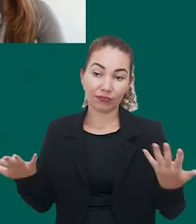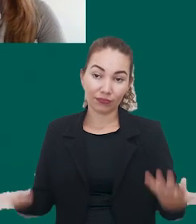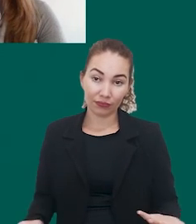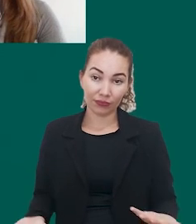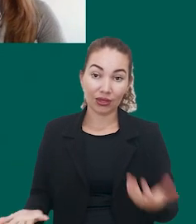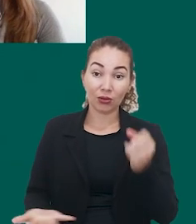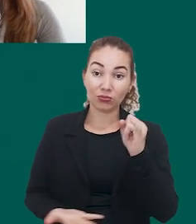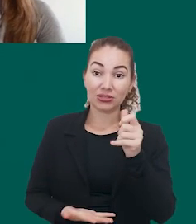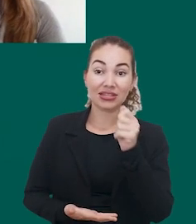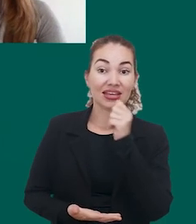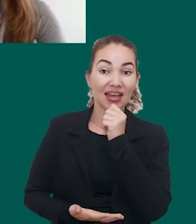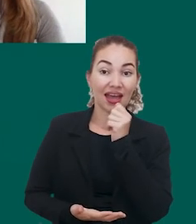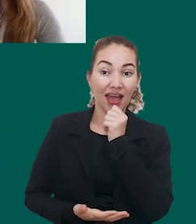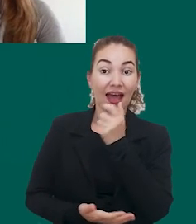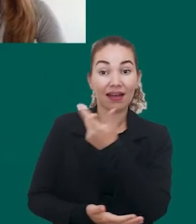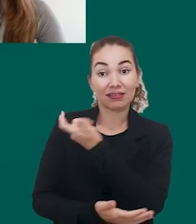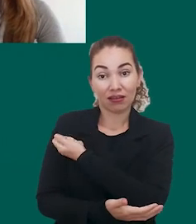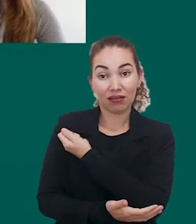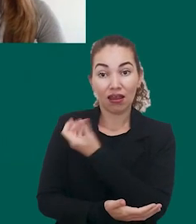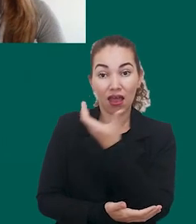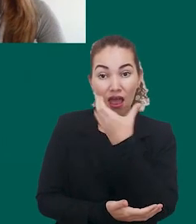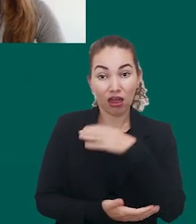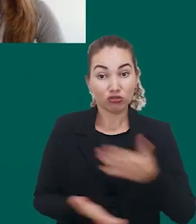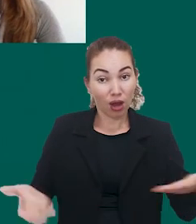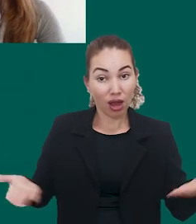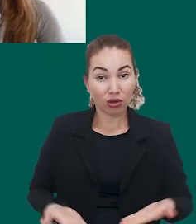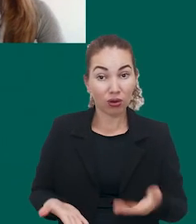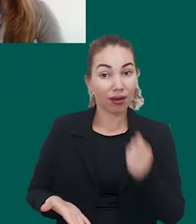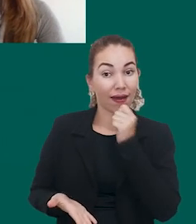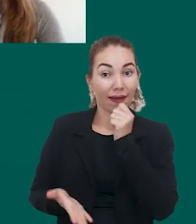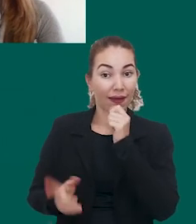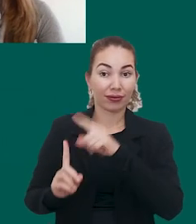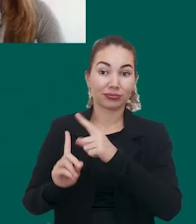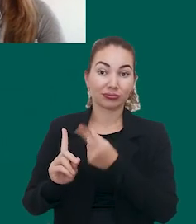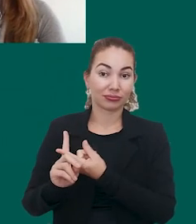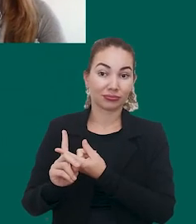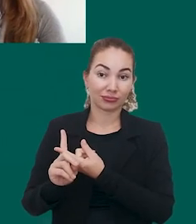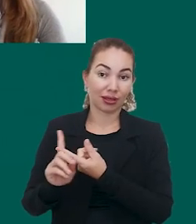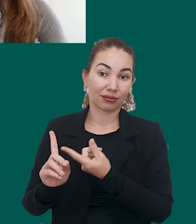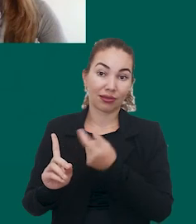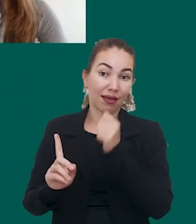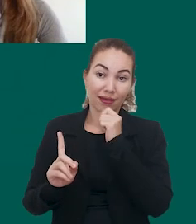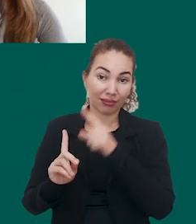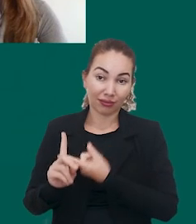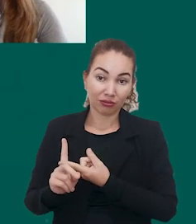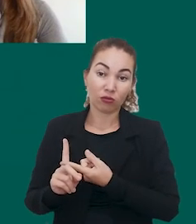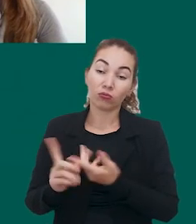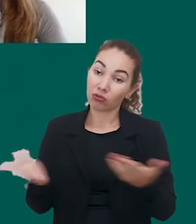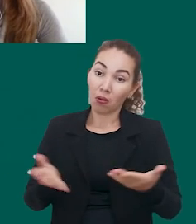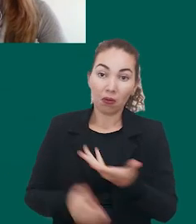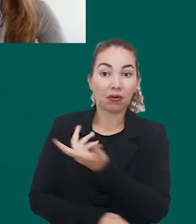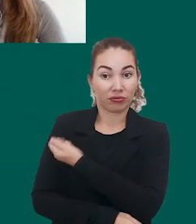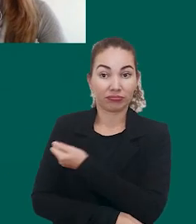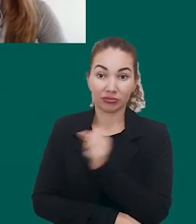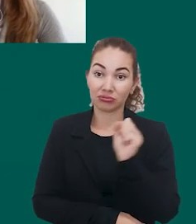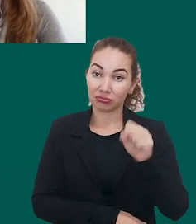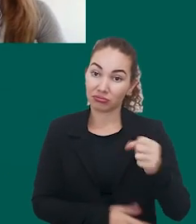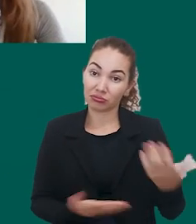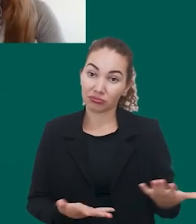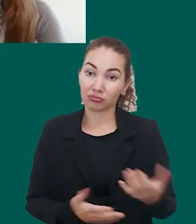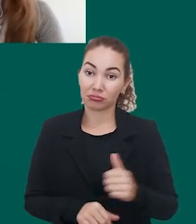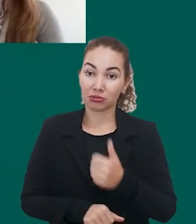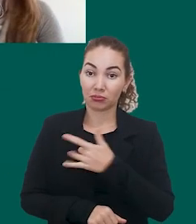talvez seja o melhor momento, né? Para se vacinar seja agora, se ela tiver a possibilidade, né? Se ela estiver dentro dos grupos que possam se vacinar, se for profissional de saúde,